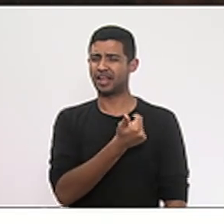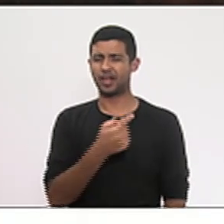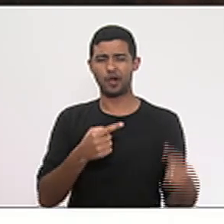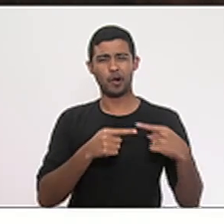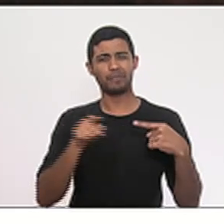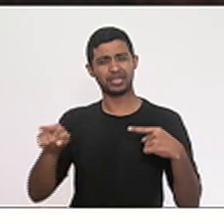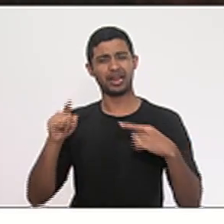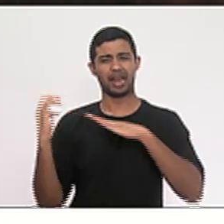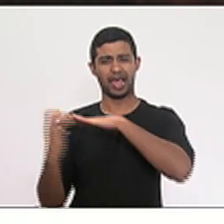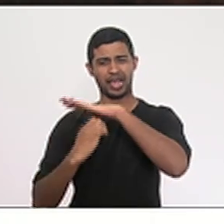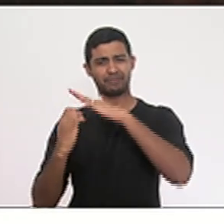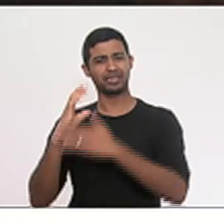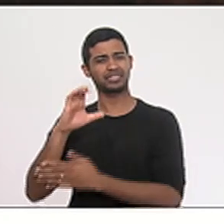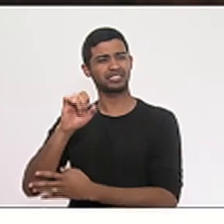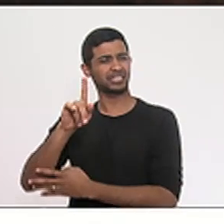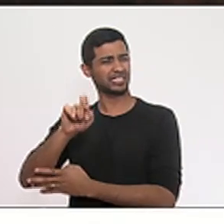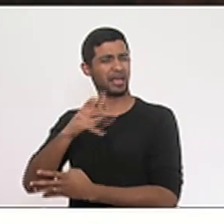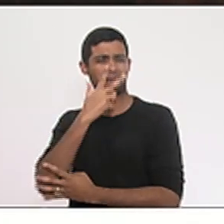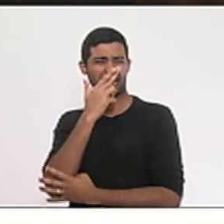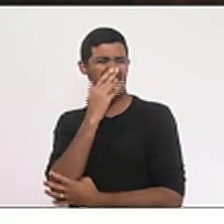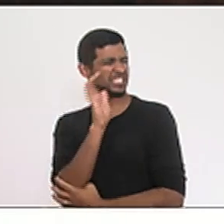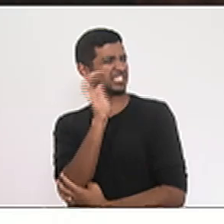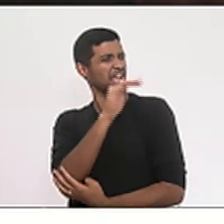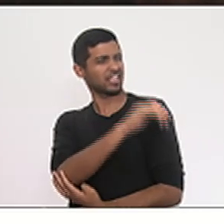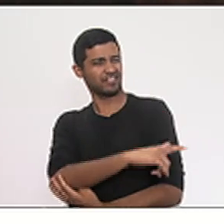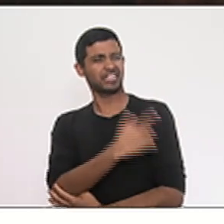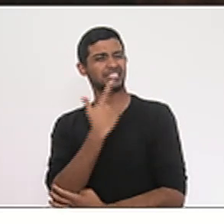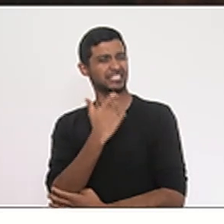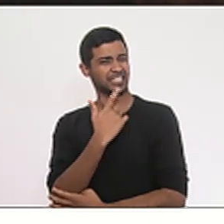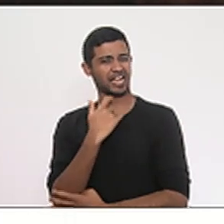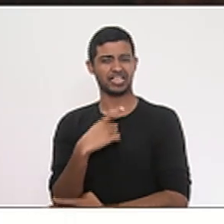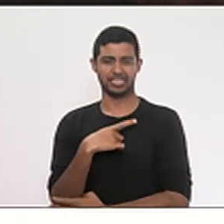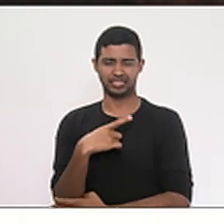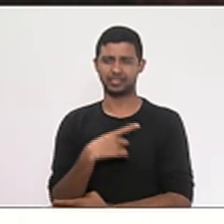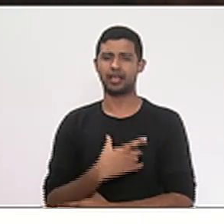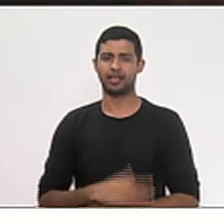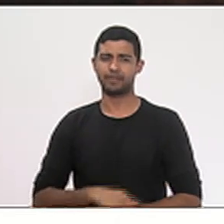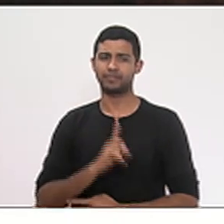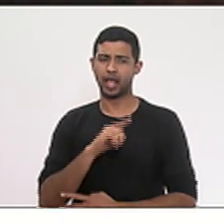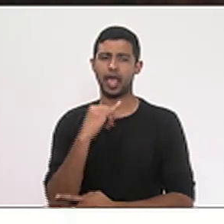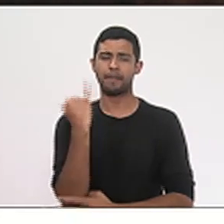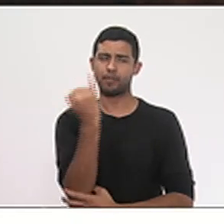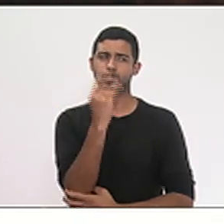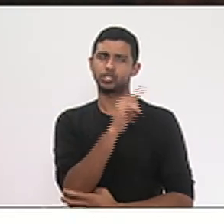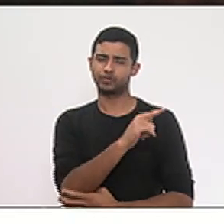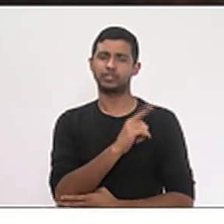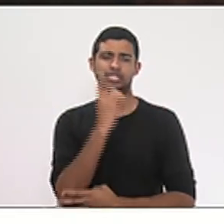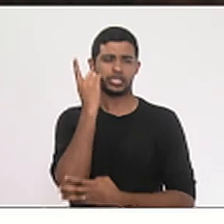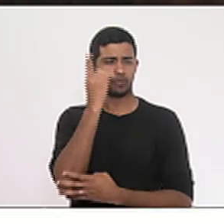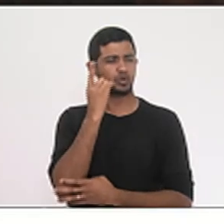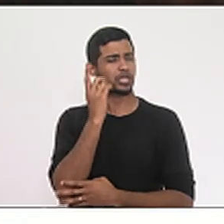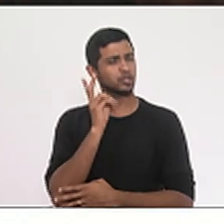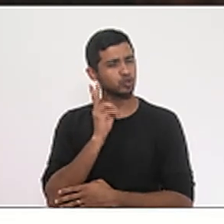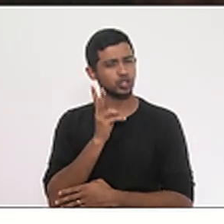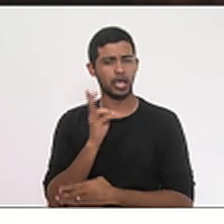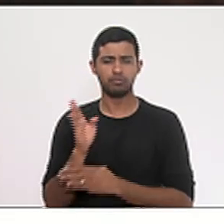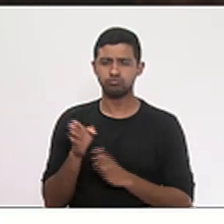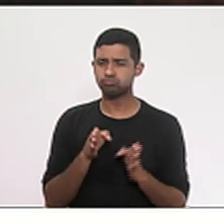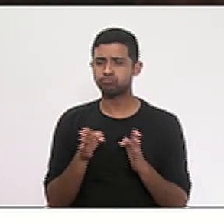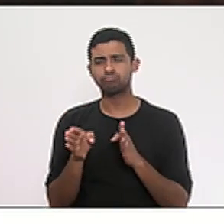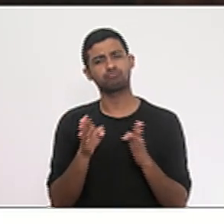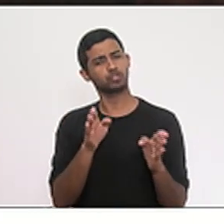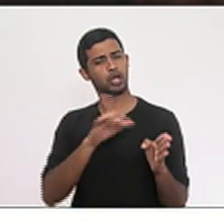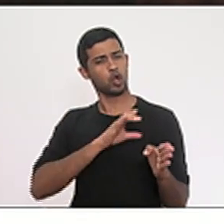SEDAI está no seu sangue. Eu acho que isso é importante, que você, sem dúvida alguma, Vossa Excelência, como vem conduzindo, vai conduzir mais